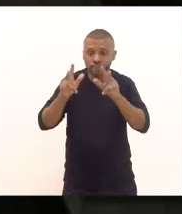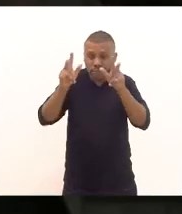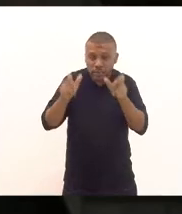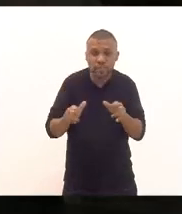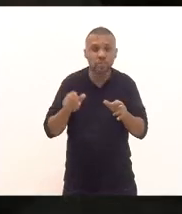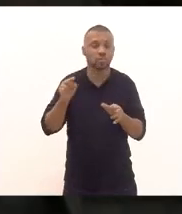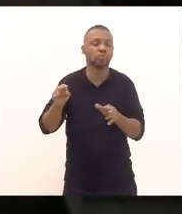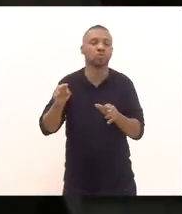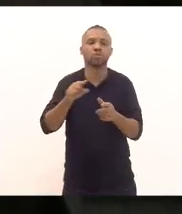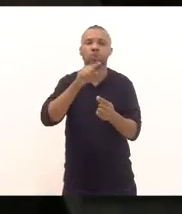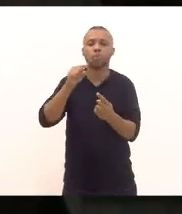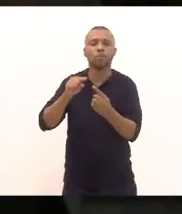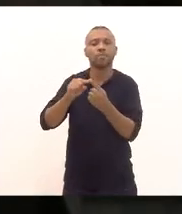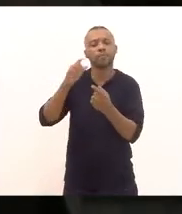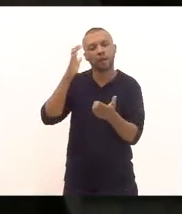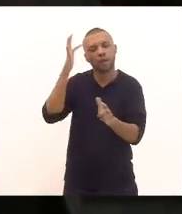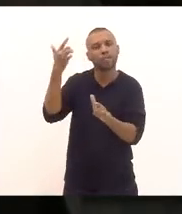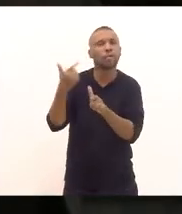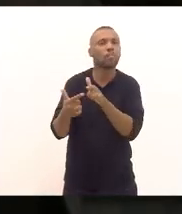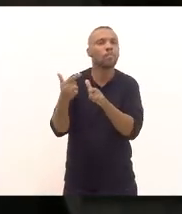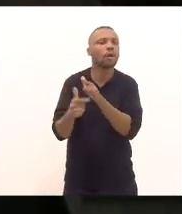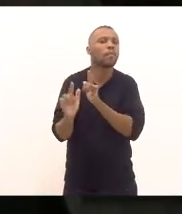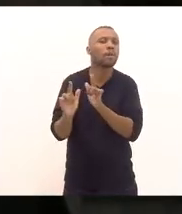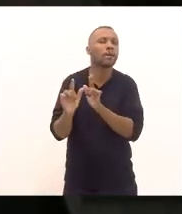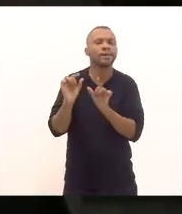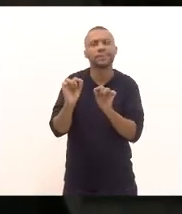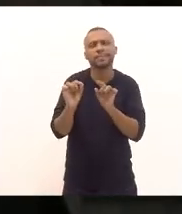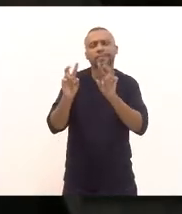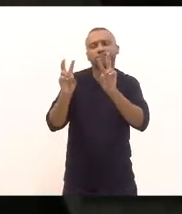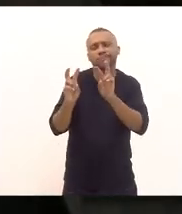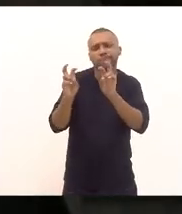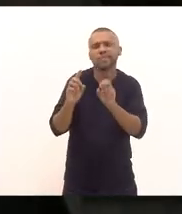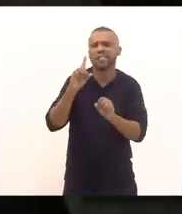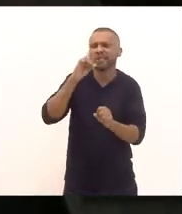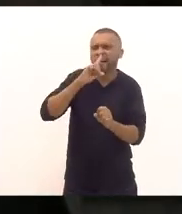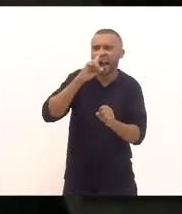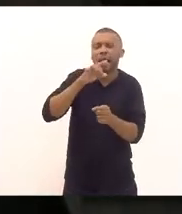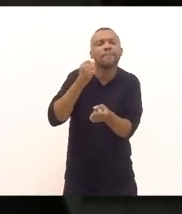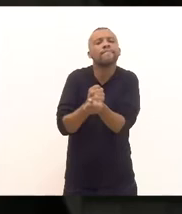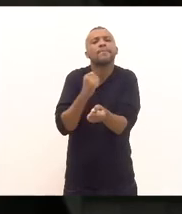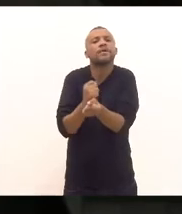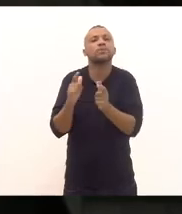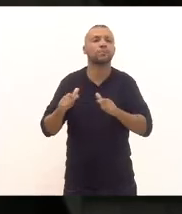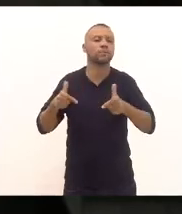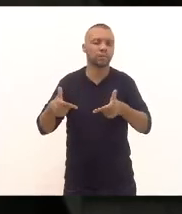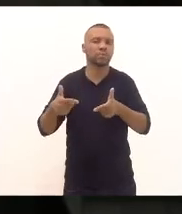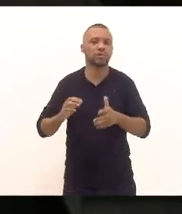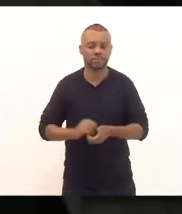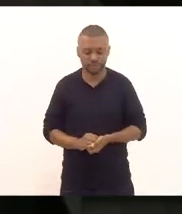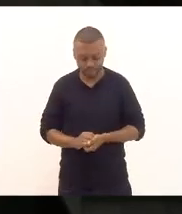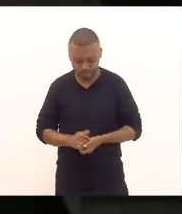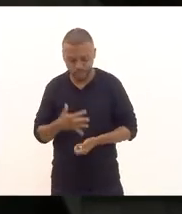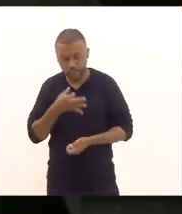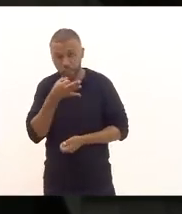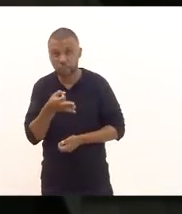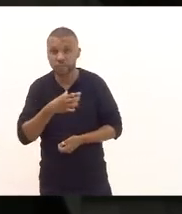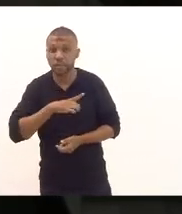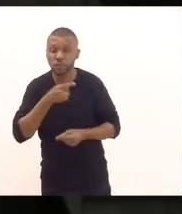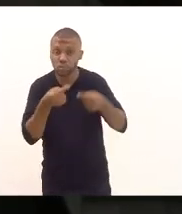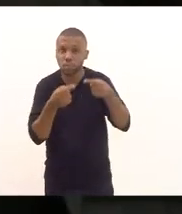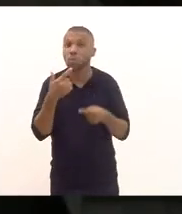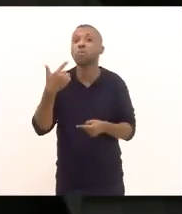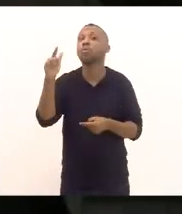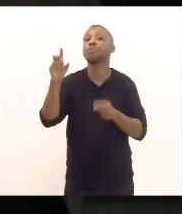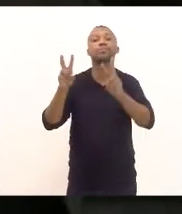apenas com o objetivo de sanar o chamado vício de iniciativa de minha parte eu vou fazer um outro tipo de